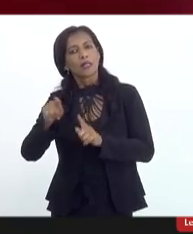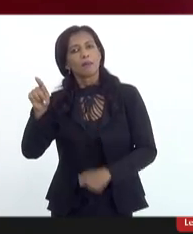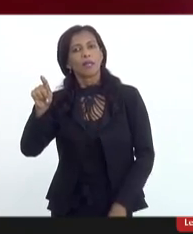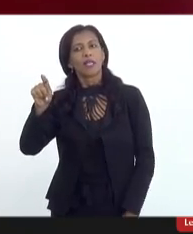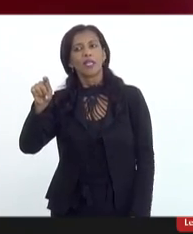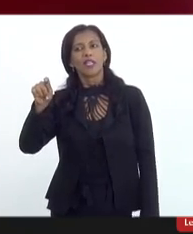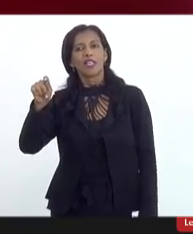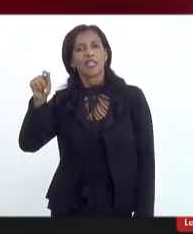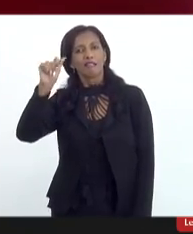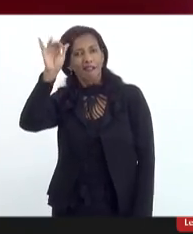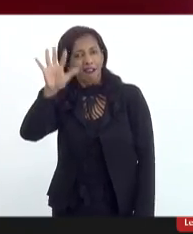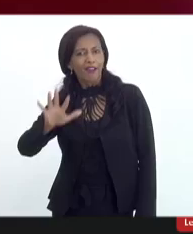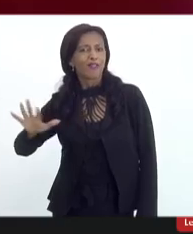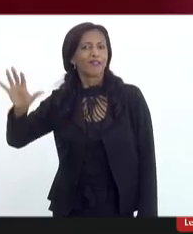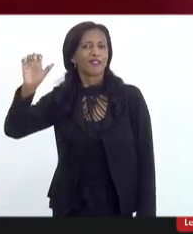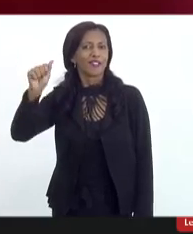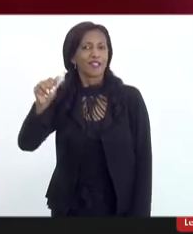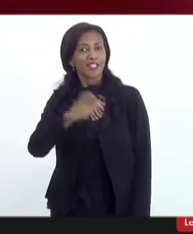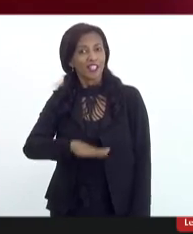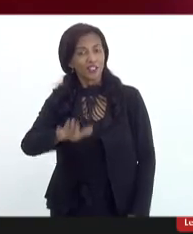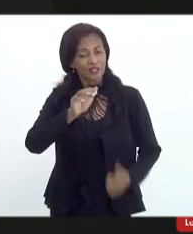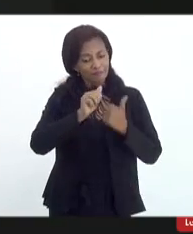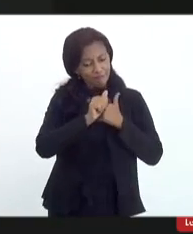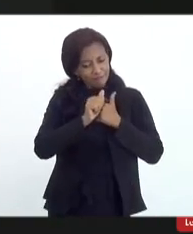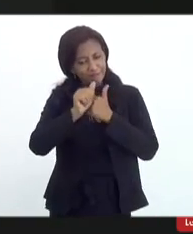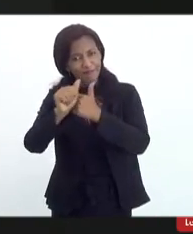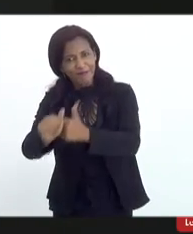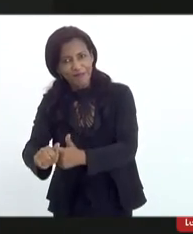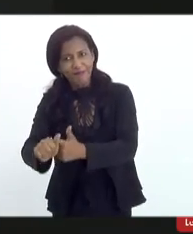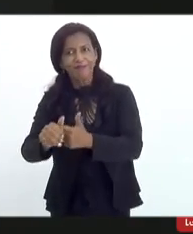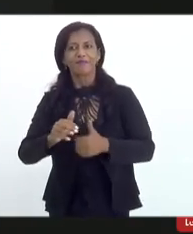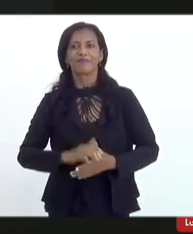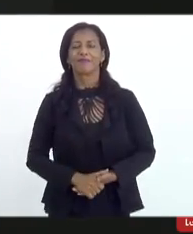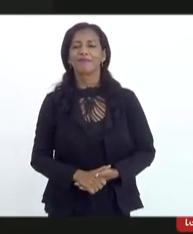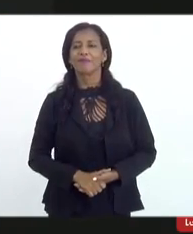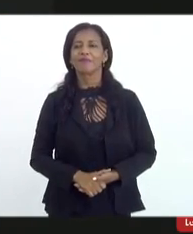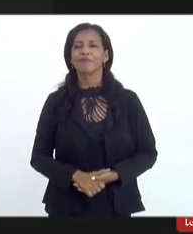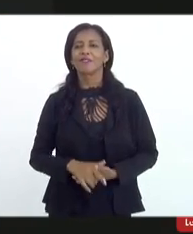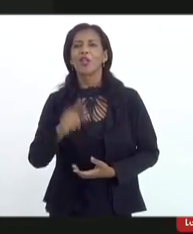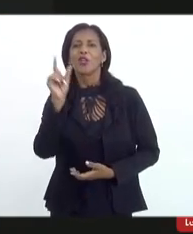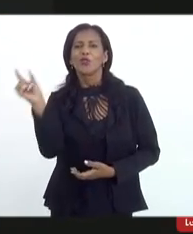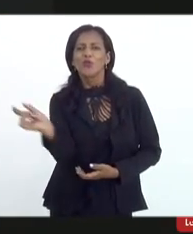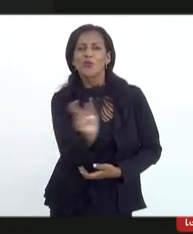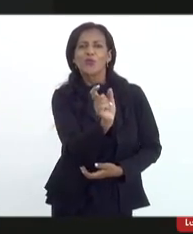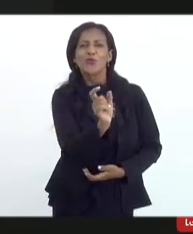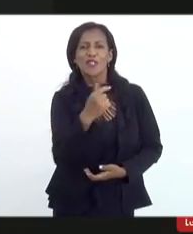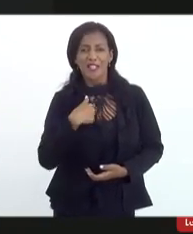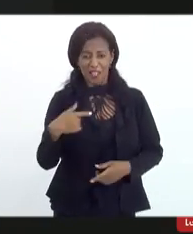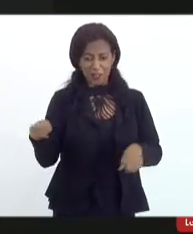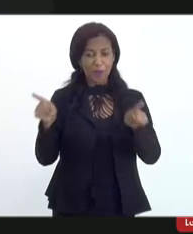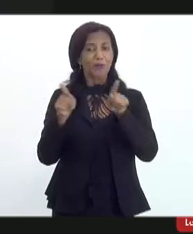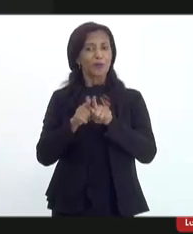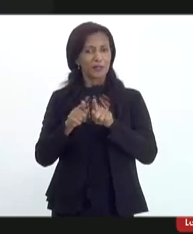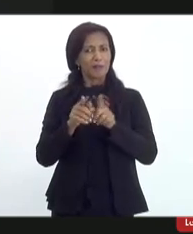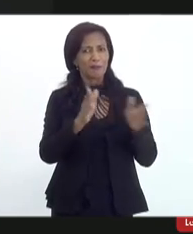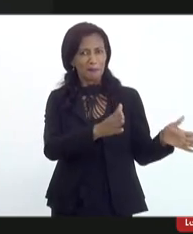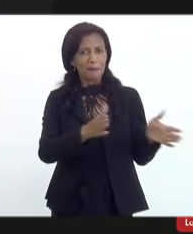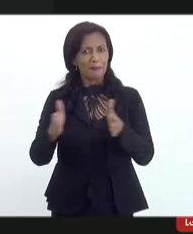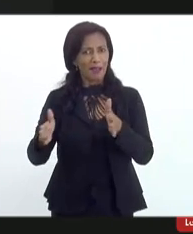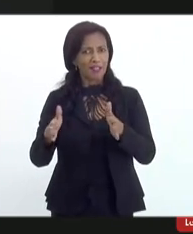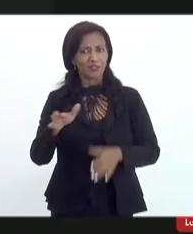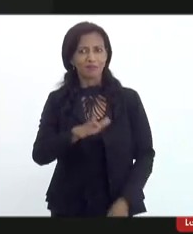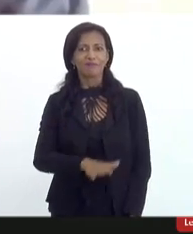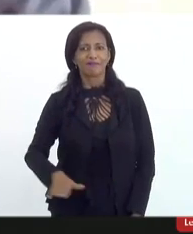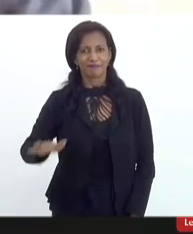guiem, que as crianças nos guiem. Assim seja. Marta, só um pitaco aí, que eu também passei grande parte da minha